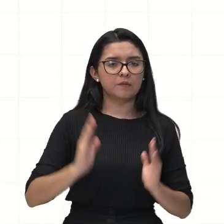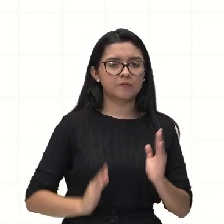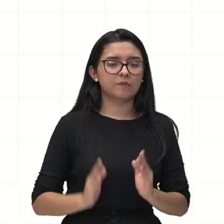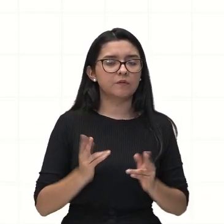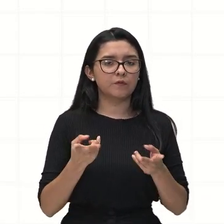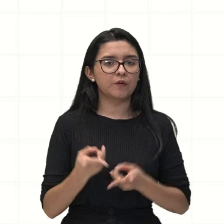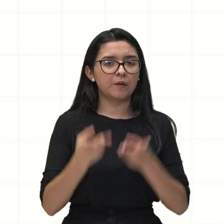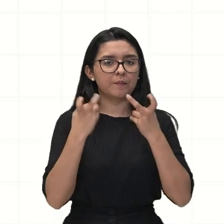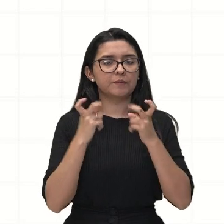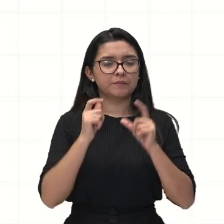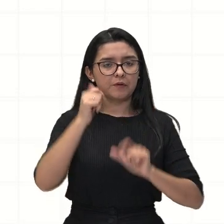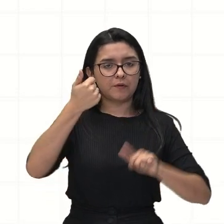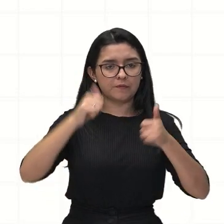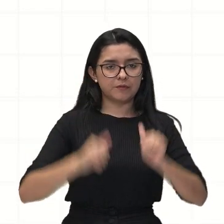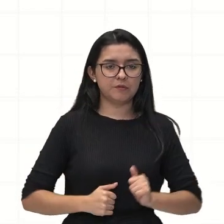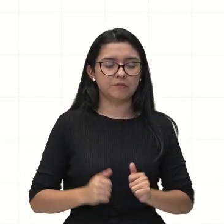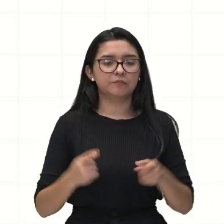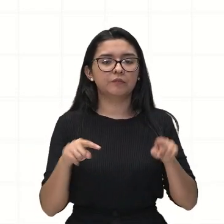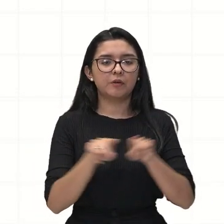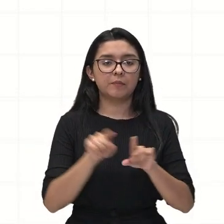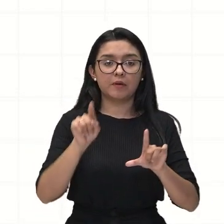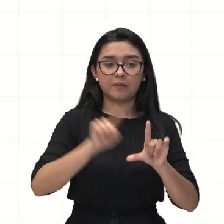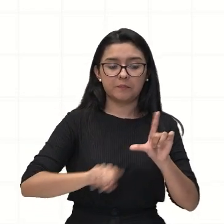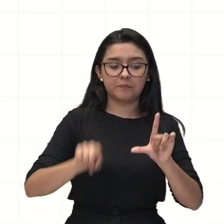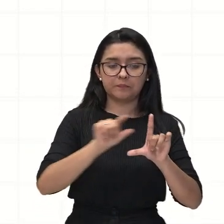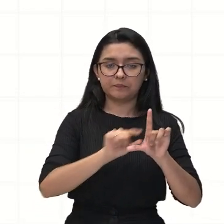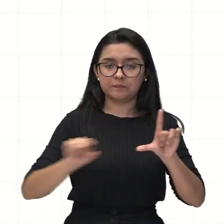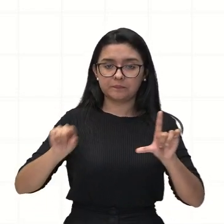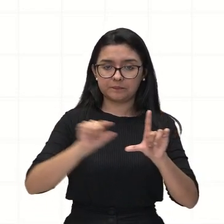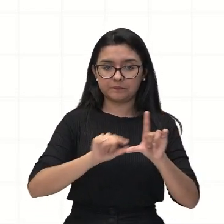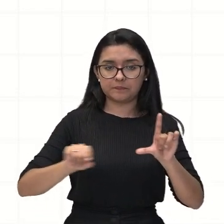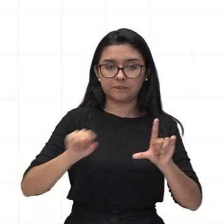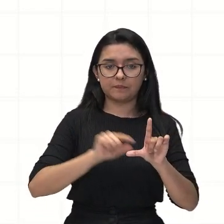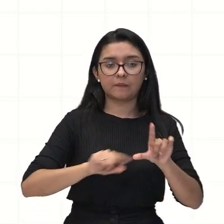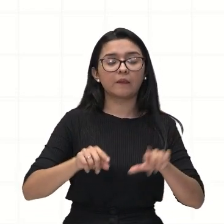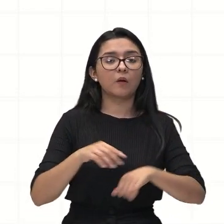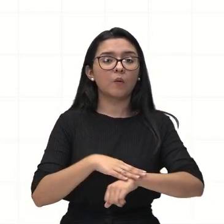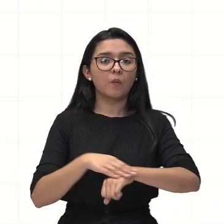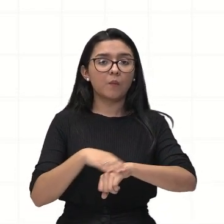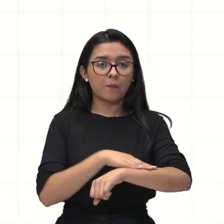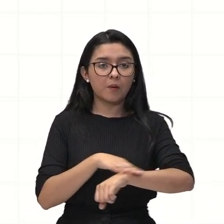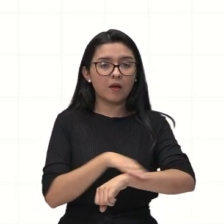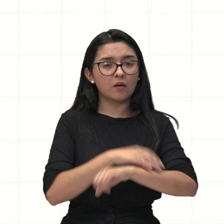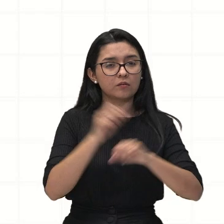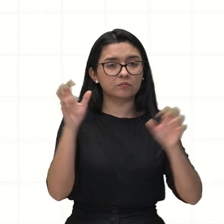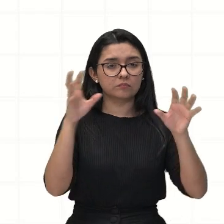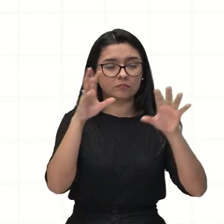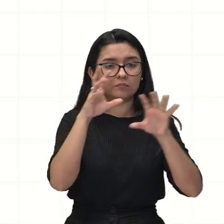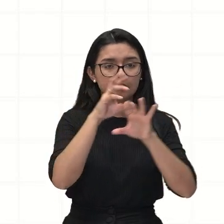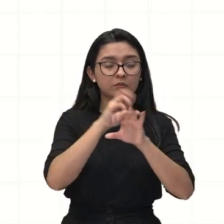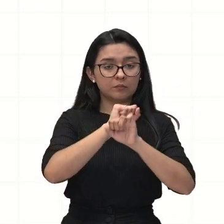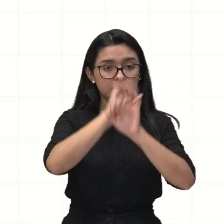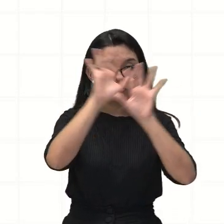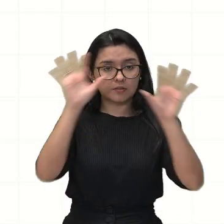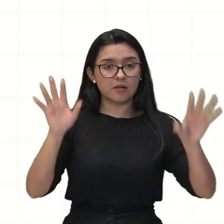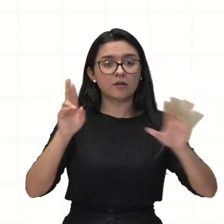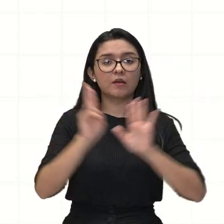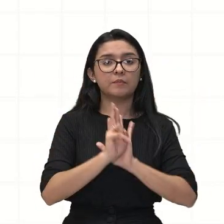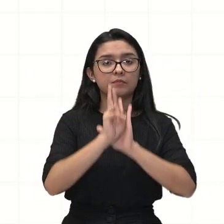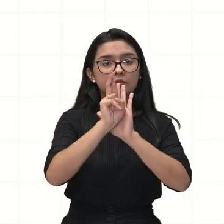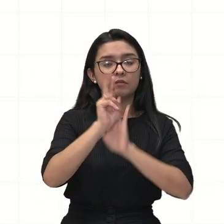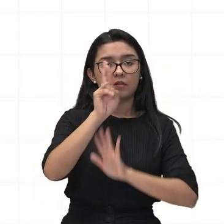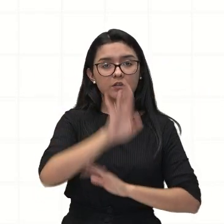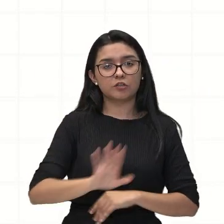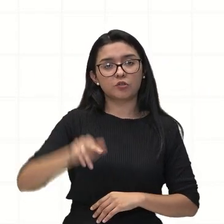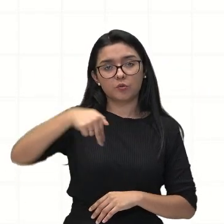aqui. E as legendas aqui, né? Um marrom mais claro, representando a região norte, ó,